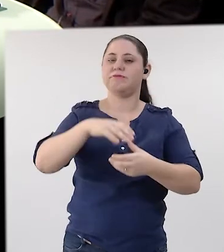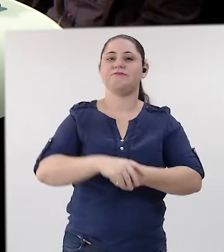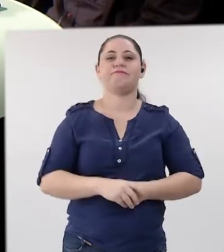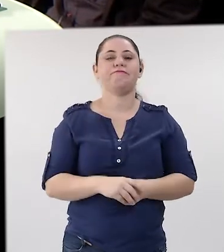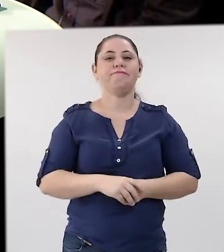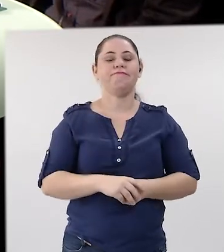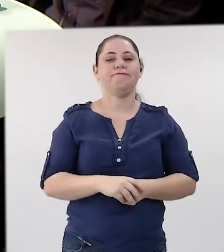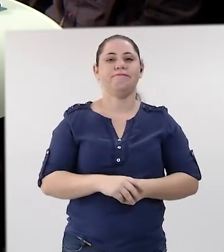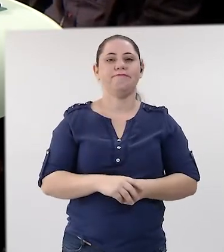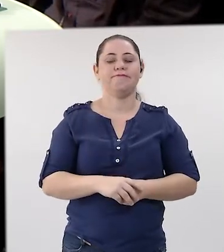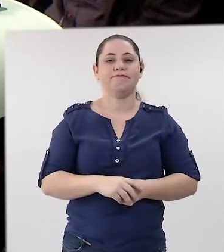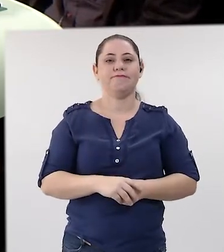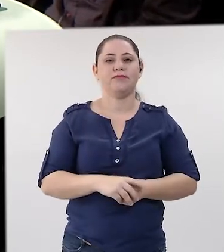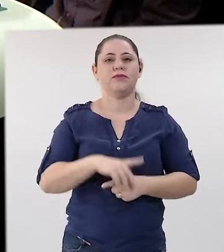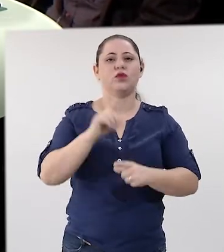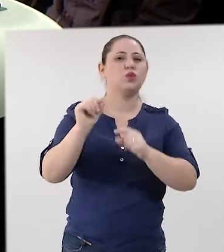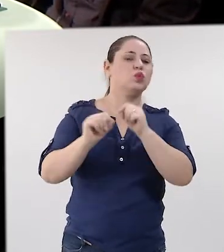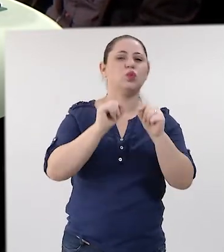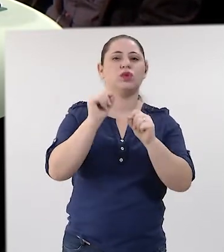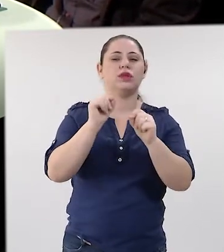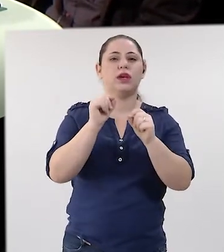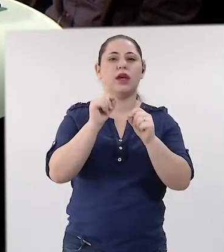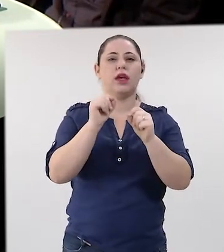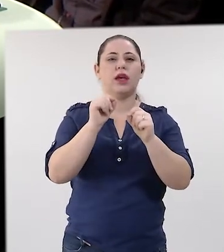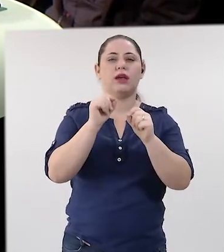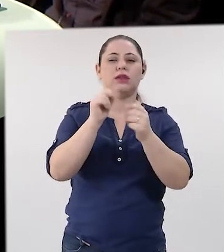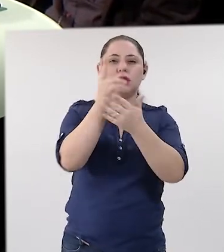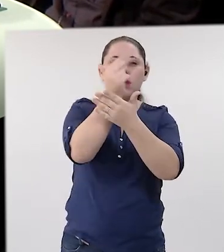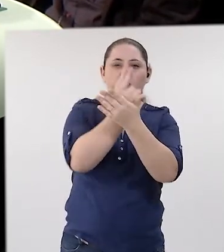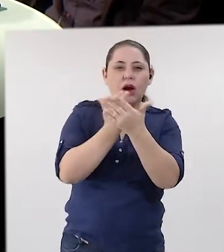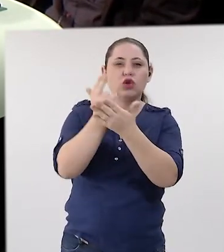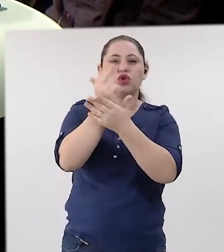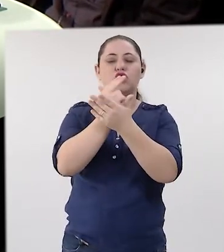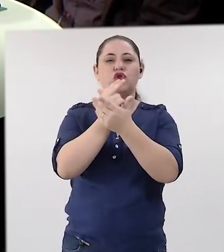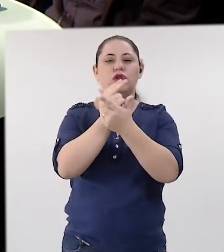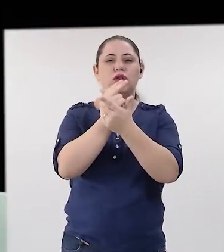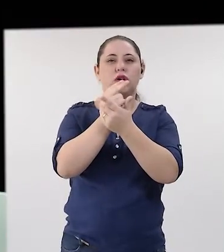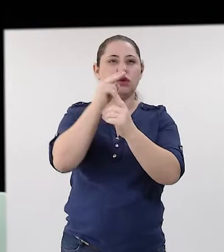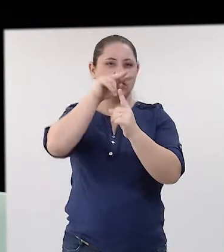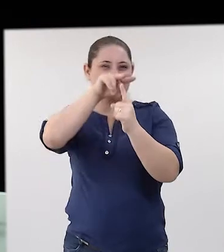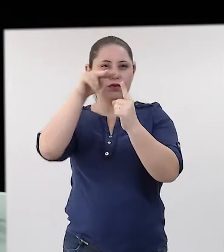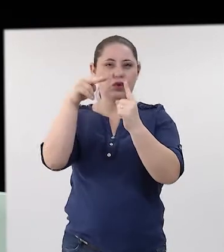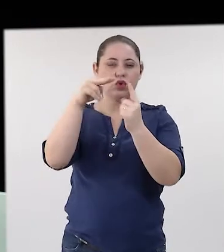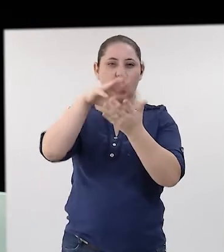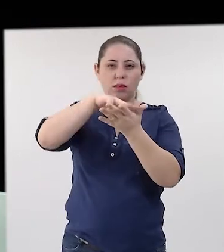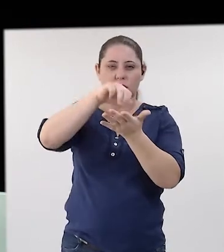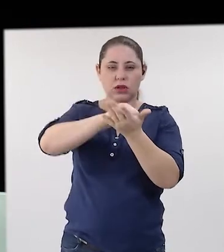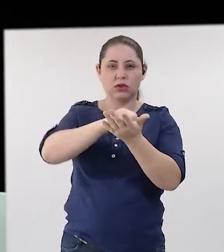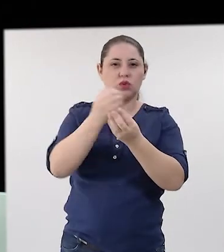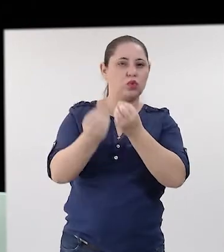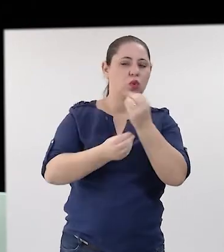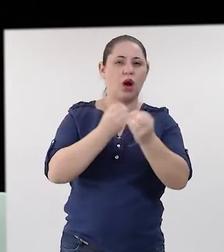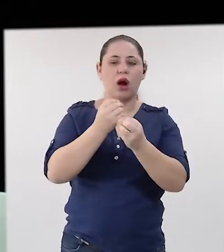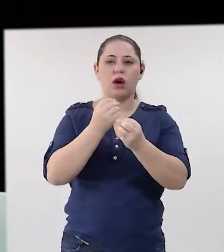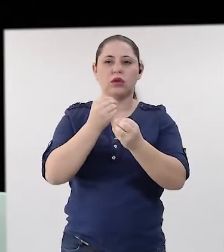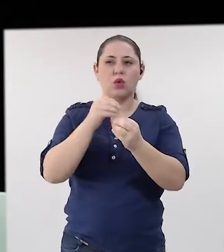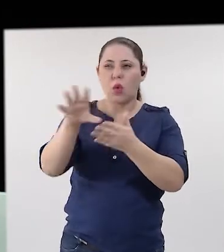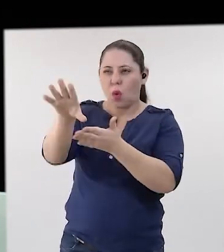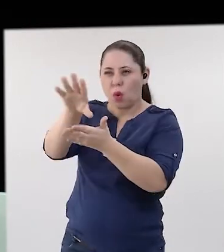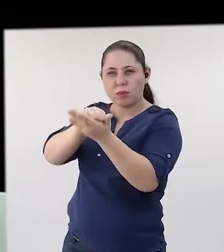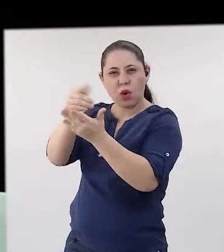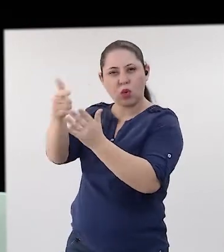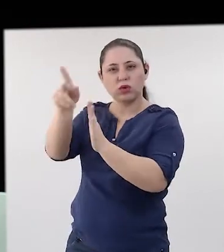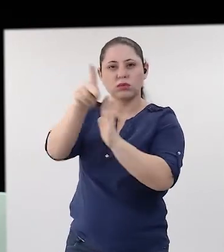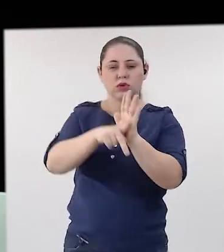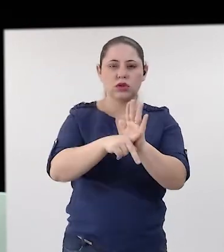envolvido dentro disso. E a questão de animação, vocês e a identidade visual do aplicativo, vocês chegaram a se inspirar